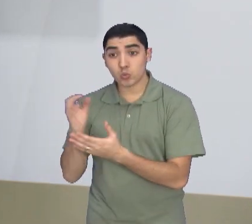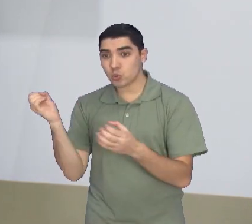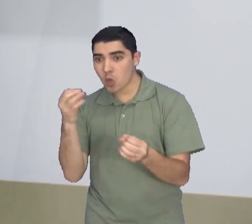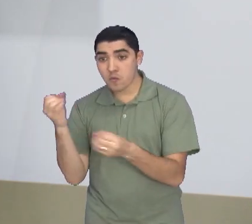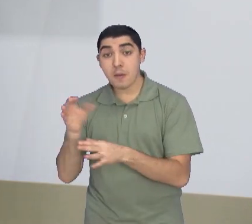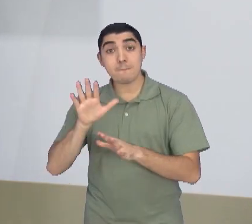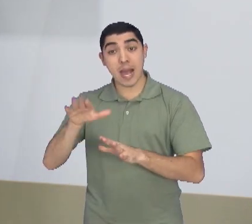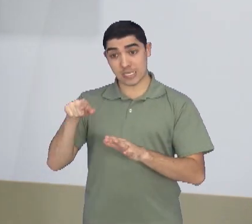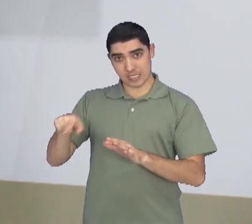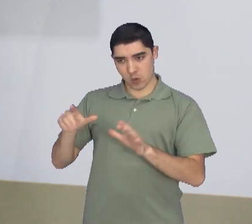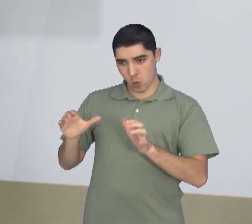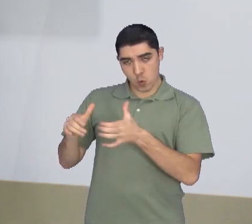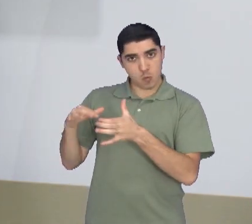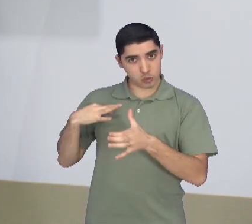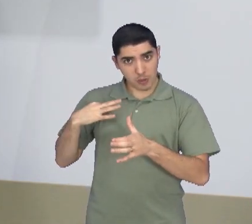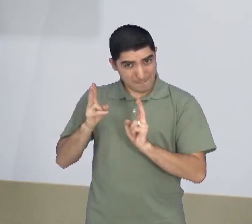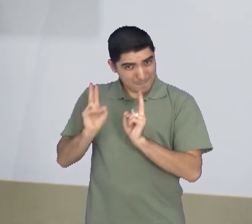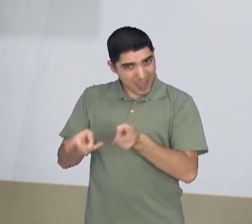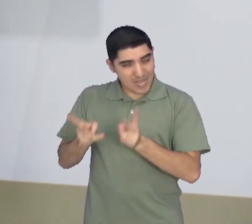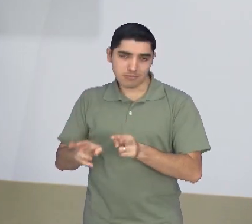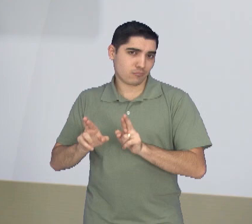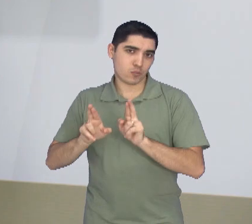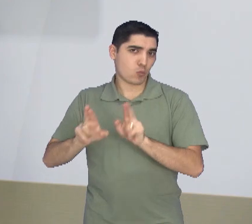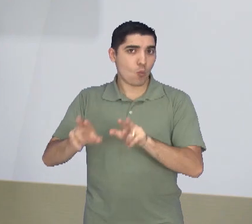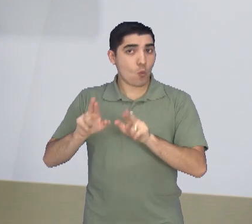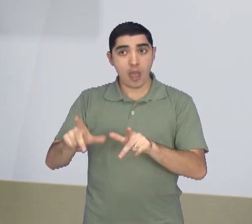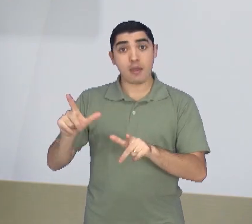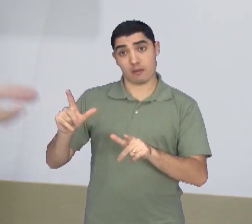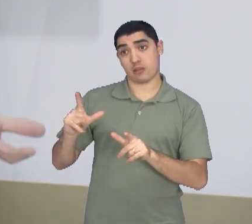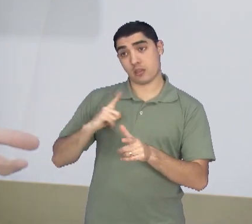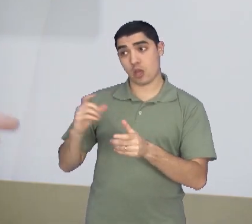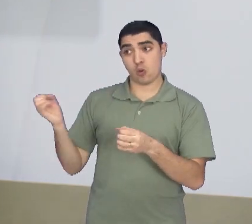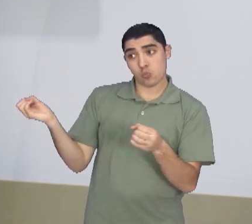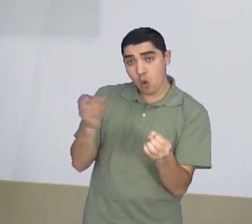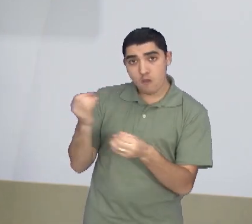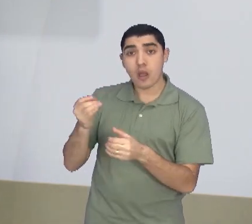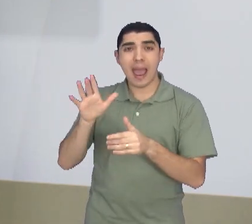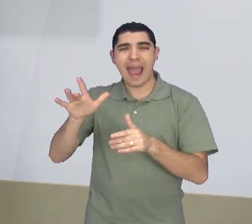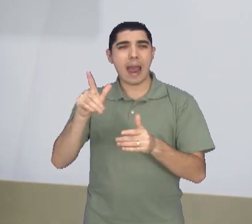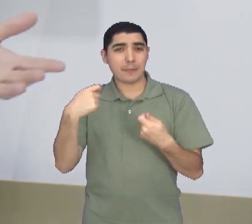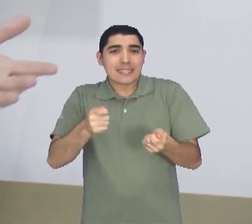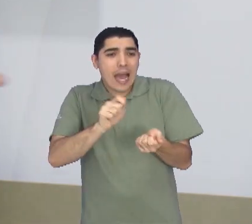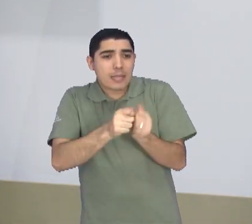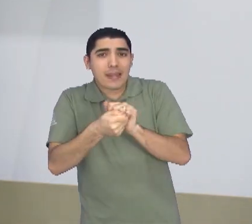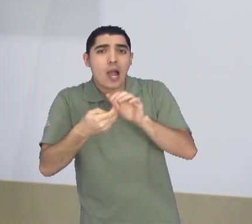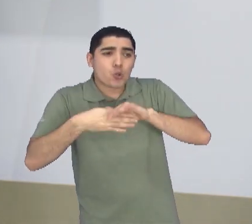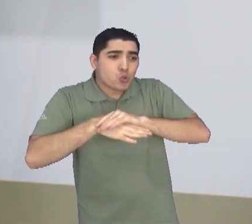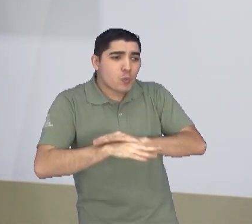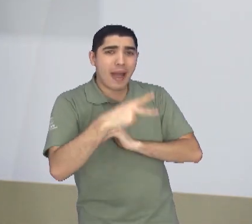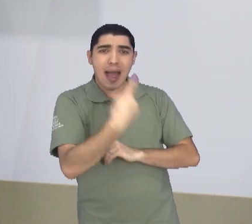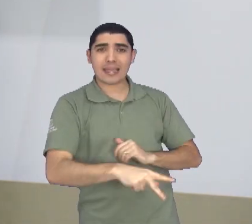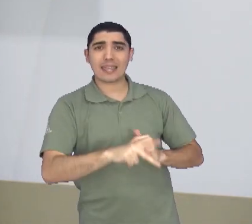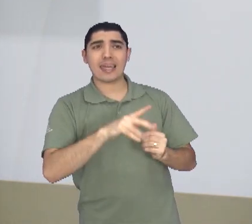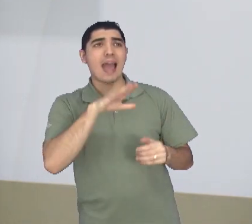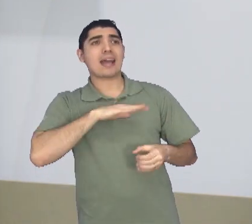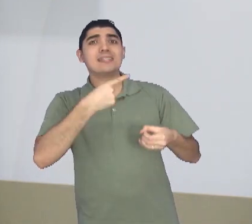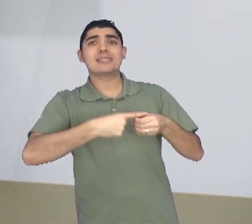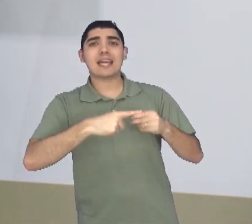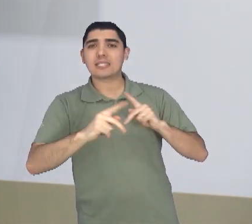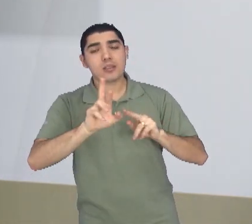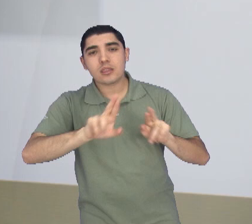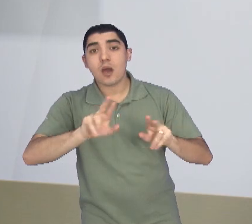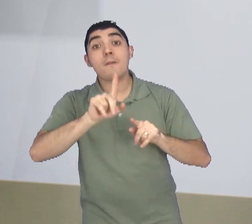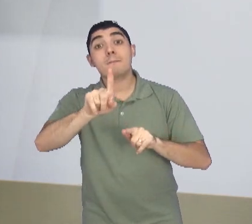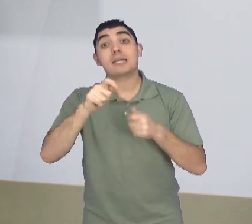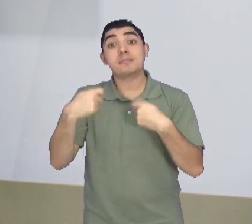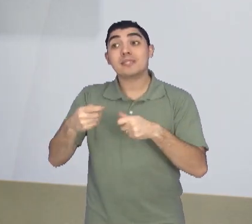trabalhou quando ele estava aqui. Então, um período de adaptação, não à cidade, mas o período como o Charles, né, que tem que fazer o período de adaptação à